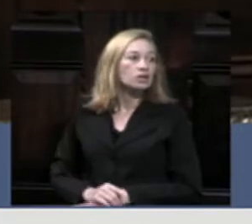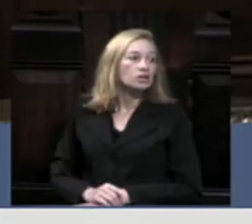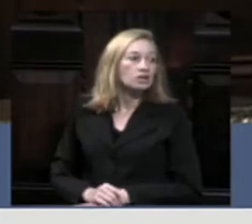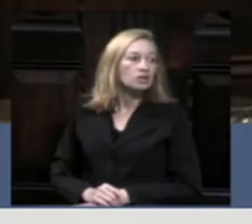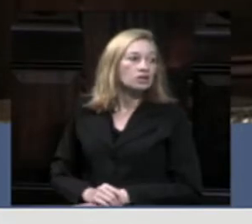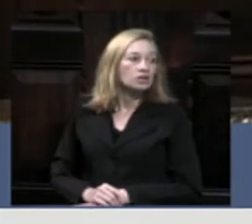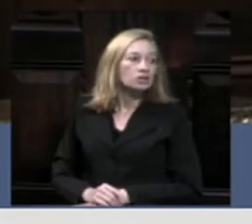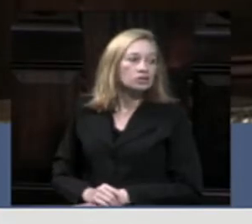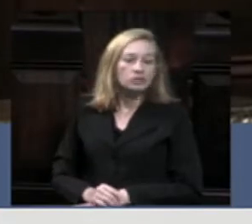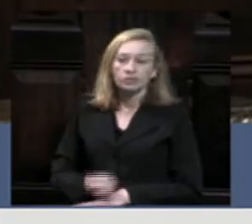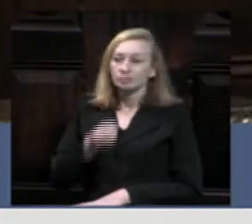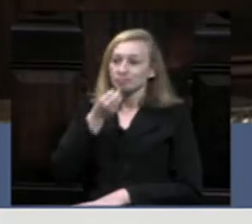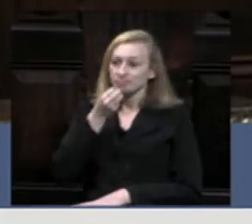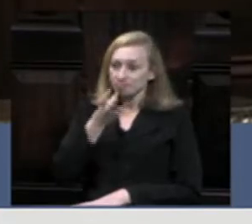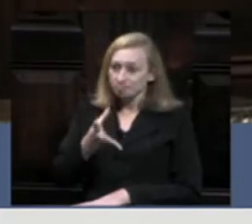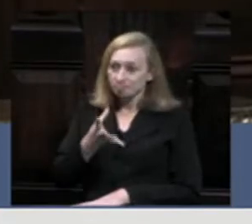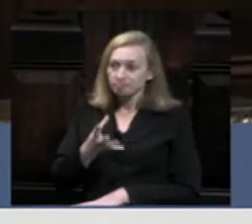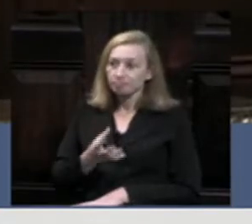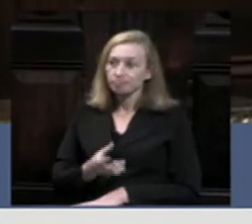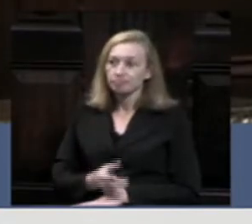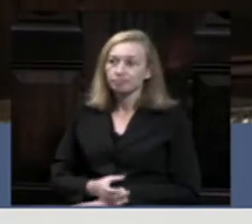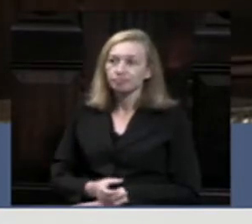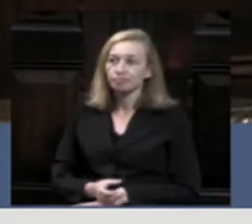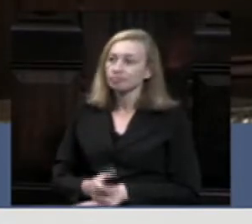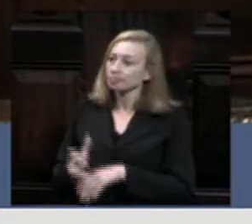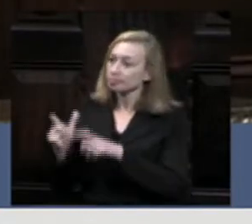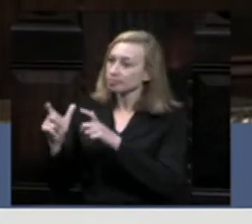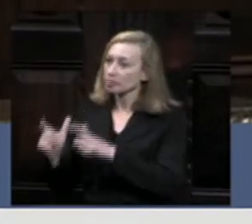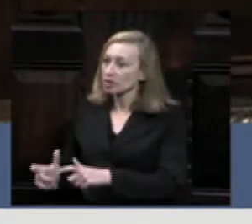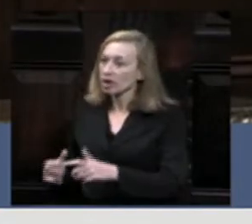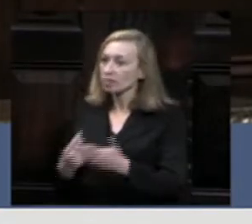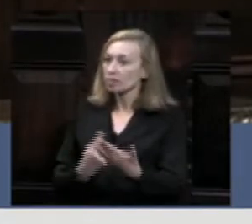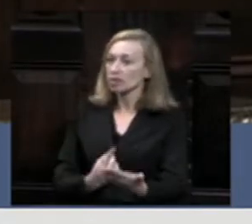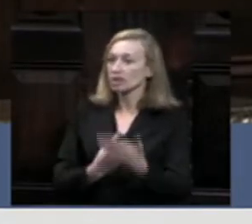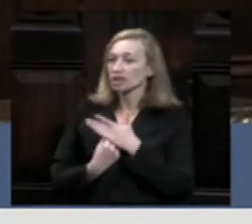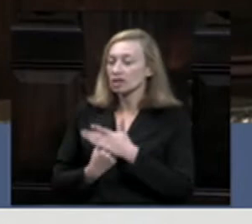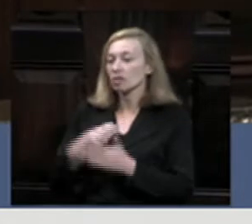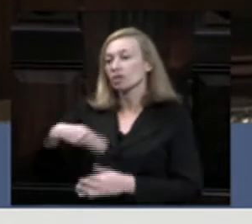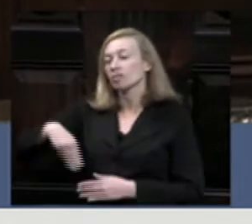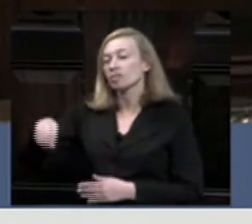Que é bom para a defesa do meio ambiente